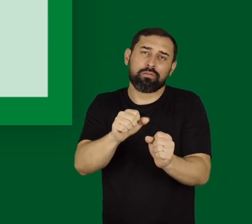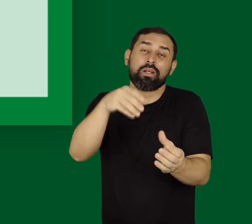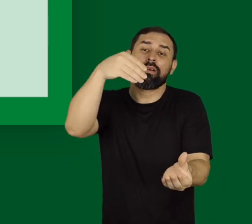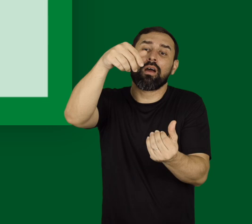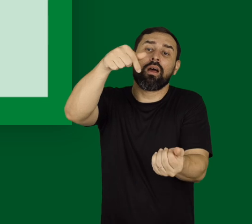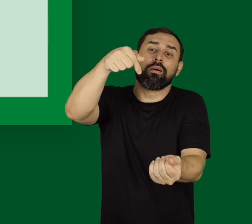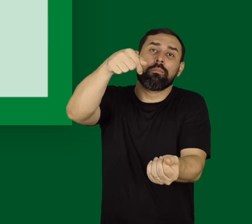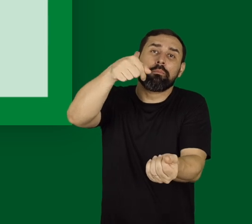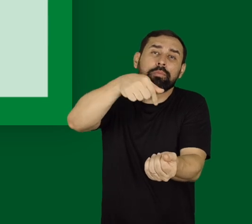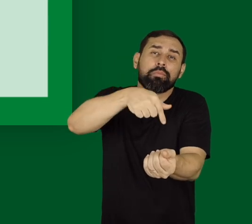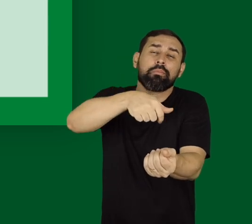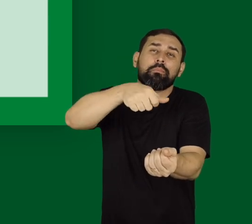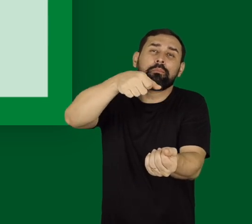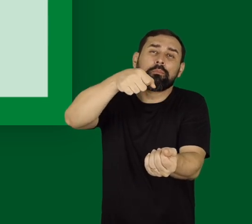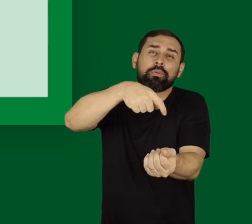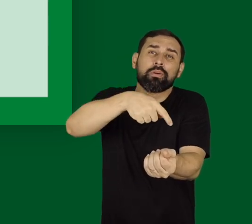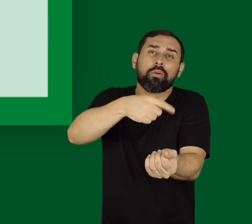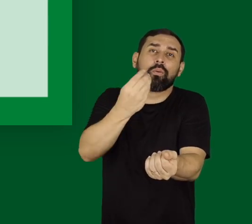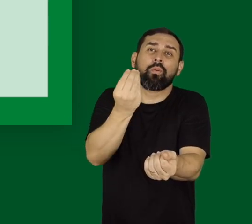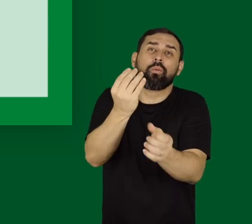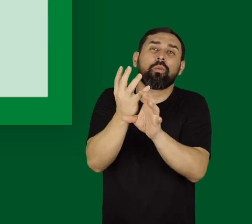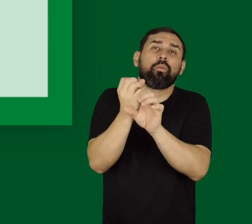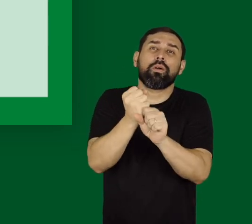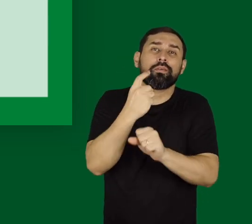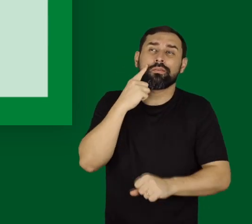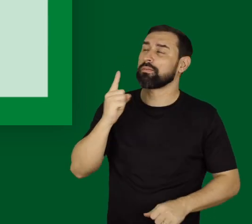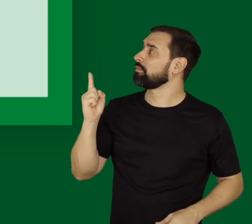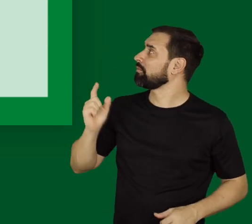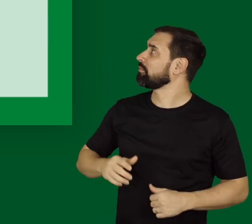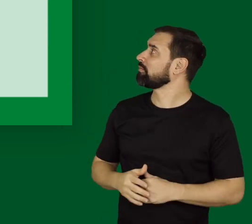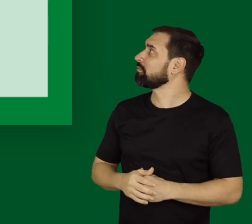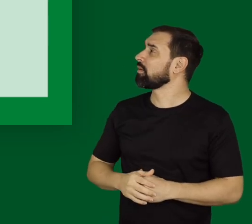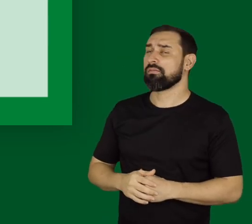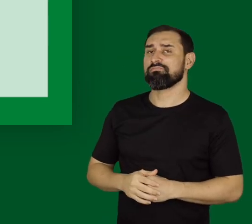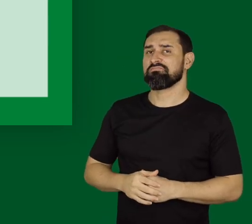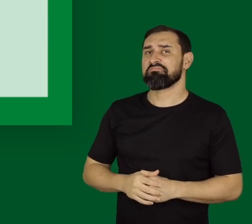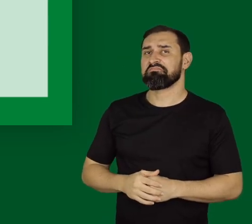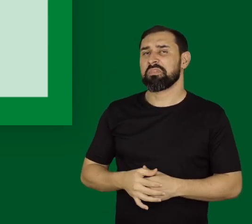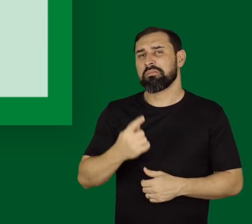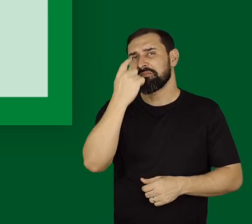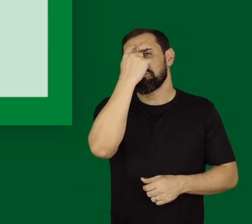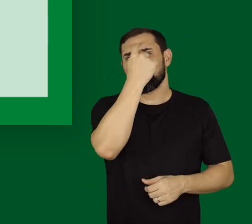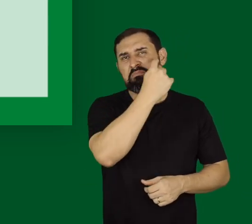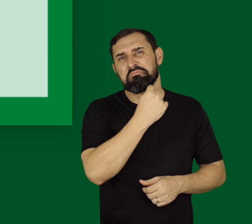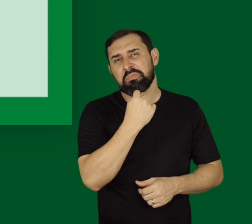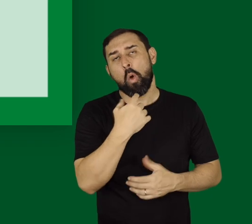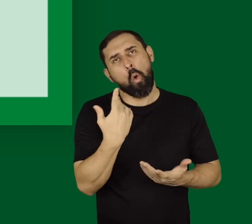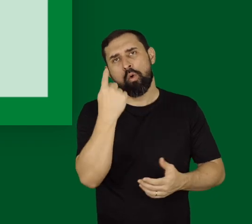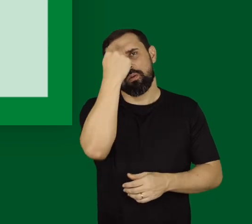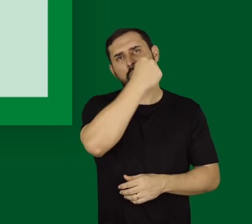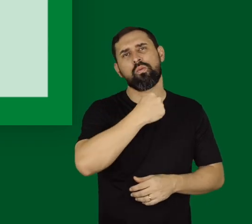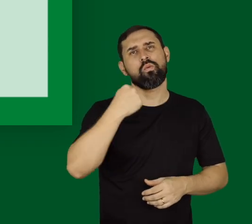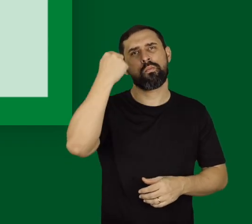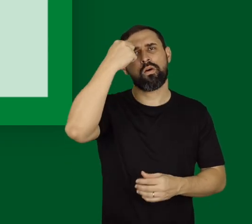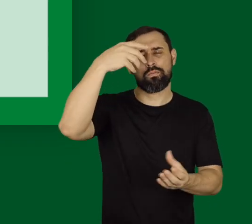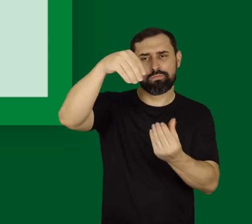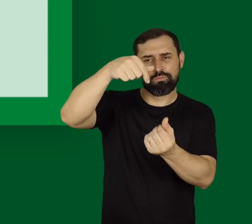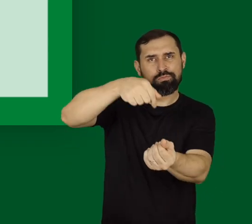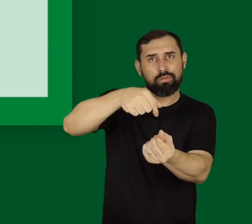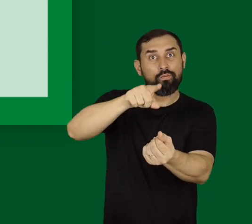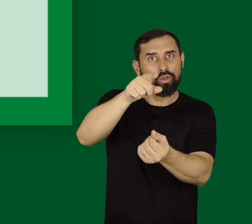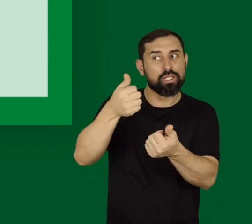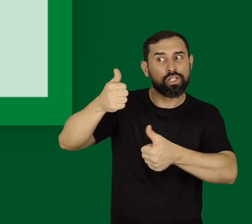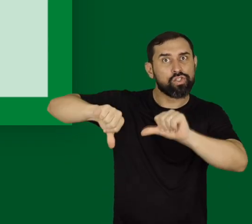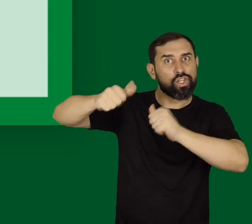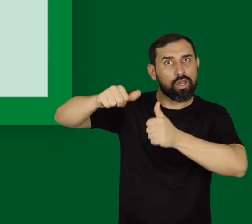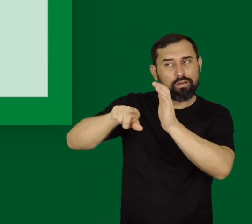10 ml por quilo lentamente. Quanto é que é lento? A gente faz em meia a 1 hora essa expansão. E durante a expansão você está checando